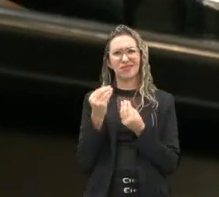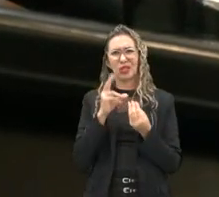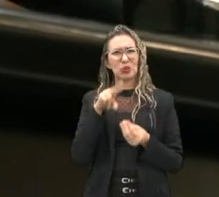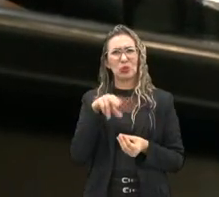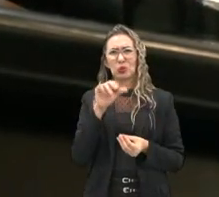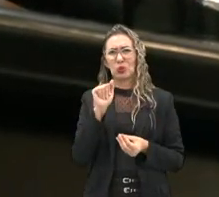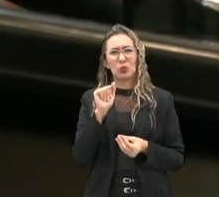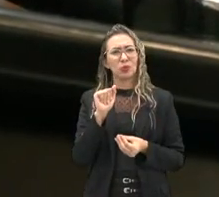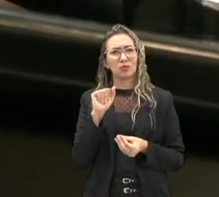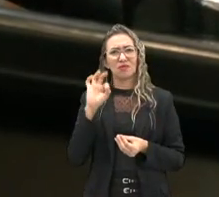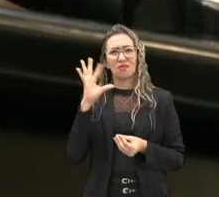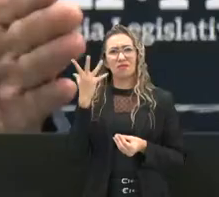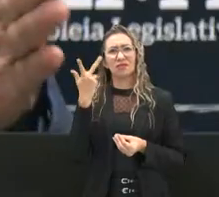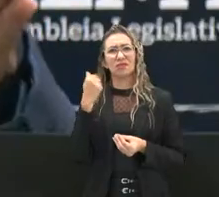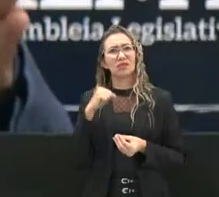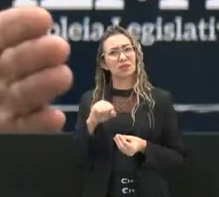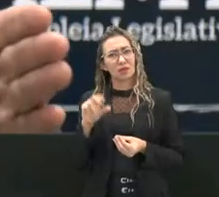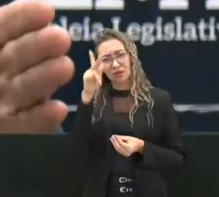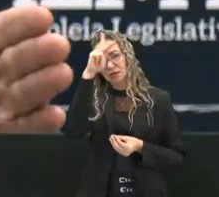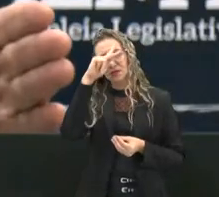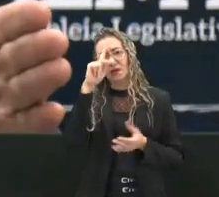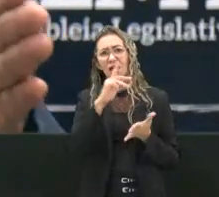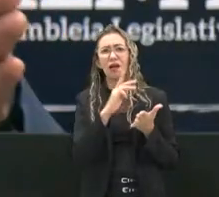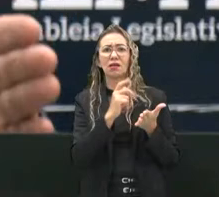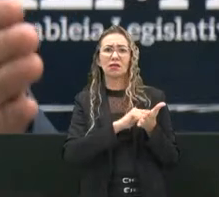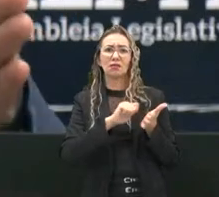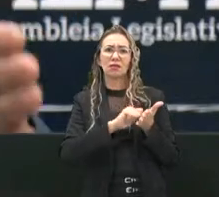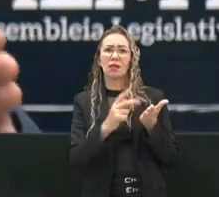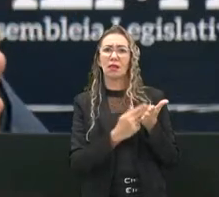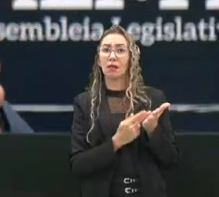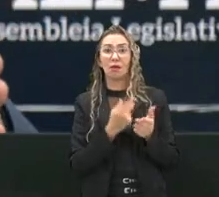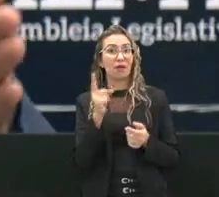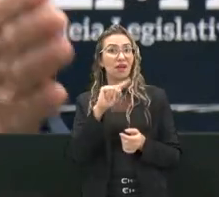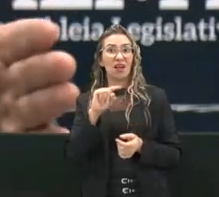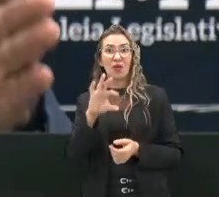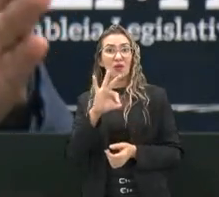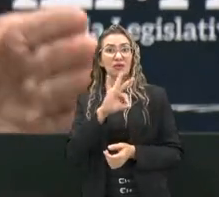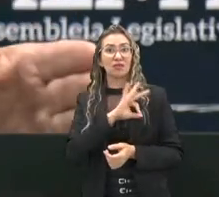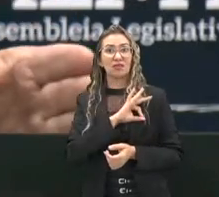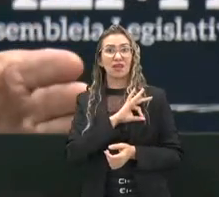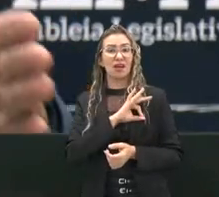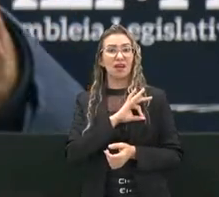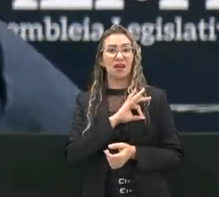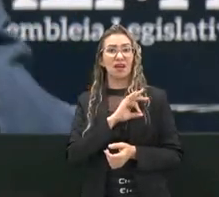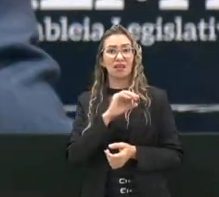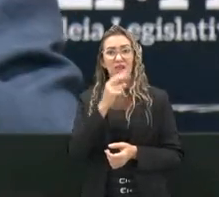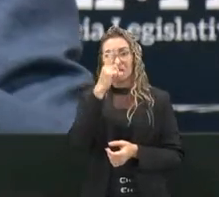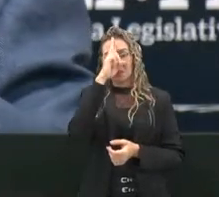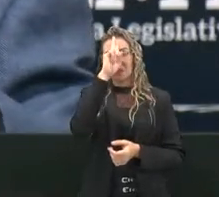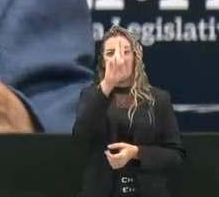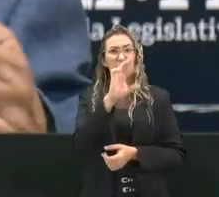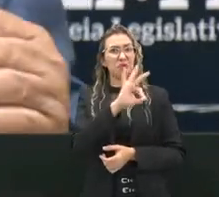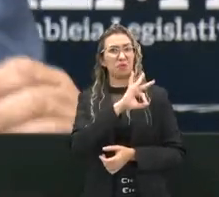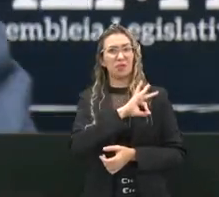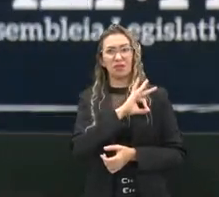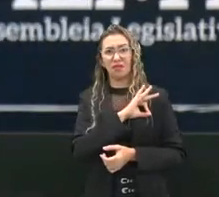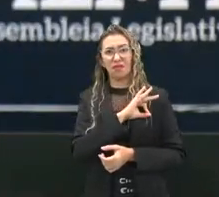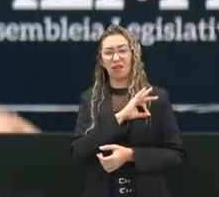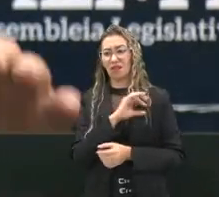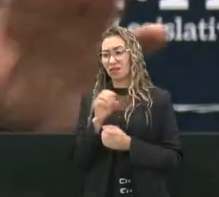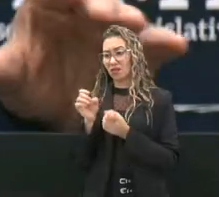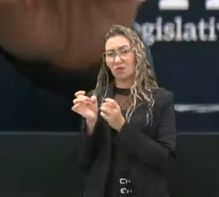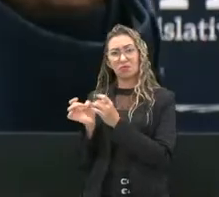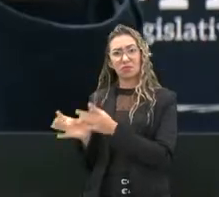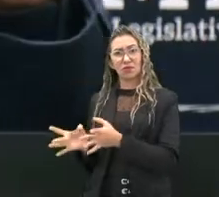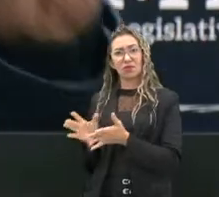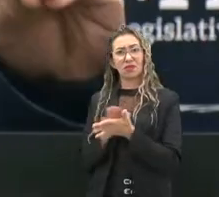Acontece o seguinte, ele era o chefe de polícia. Chefe de polícia não deporta ninguém. Quem deportou foi o presidente com o apoio do Supremo.